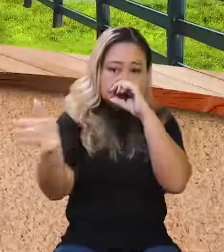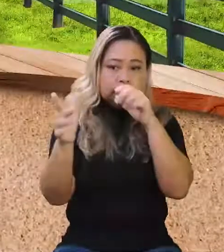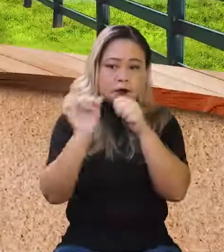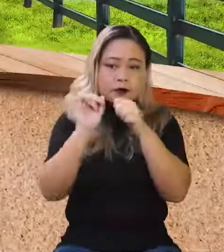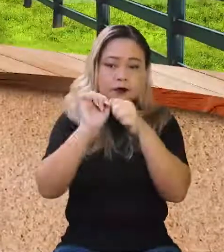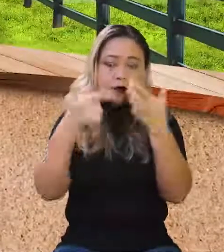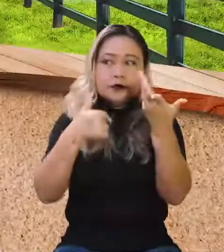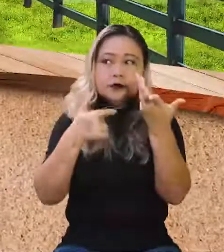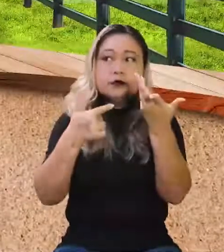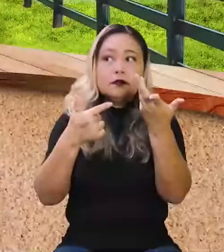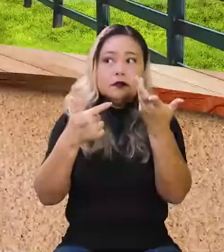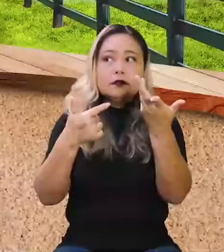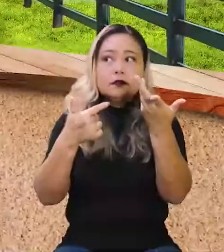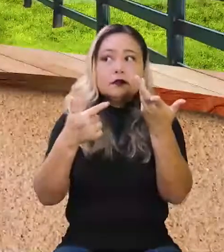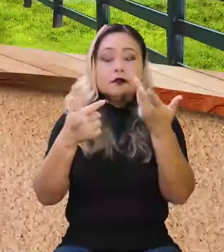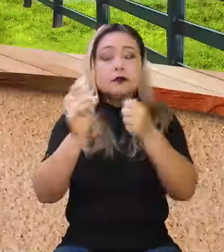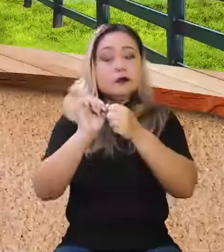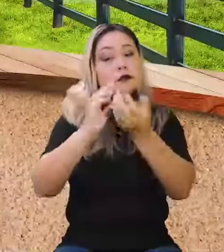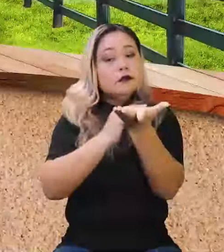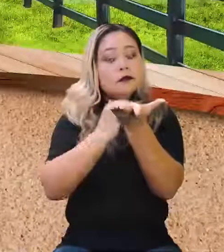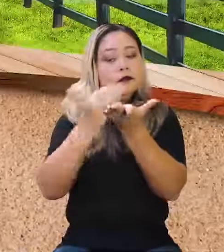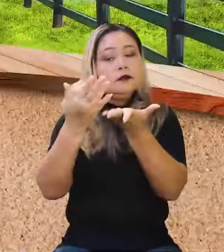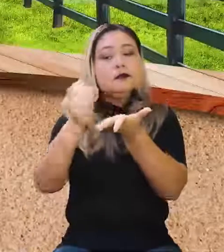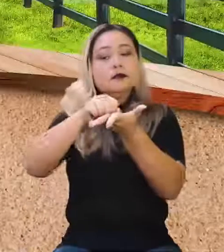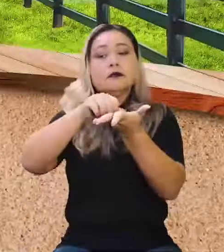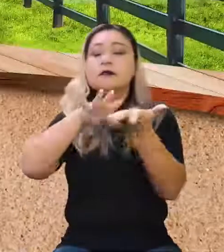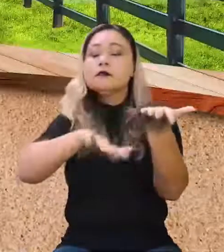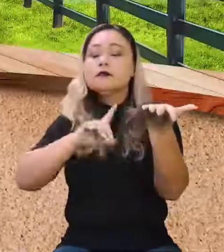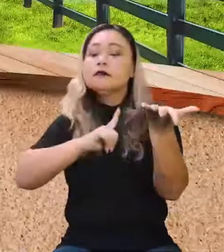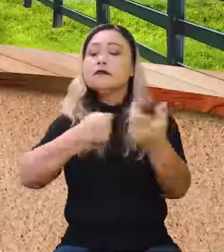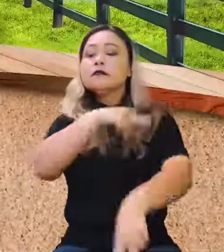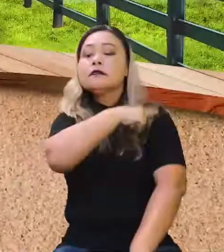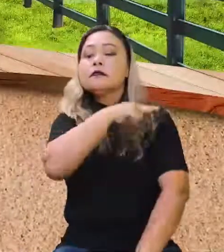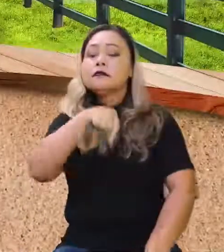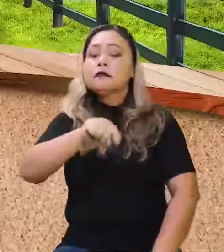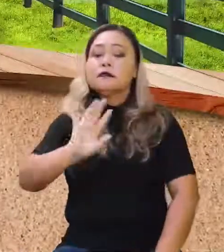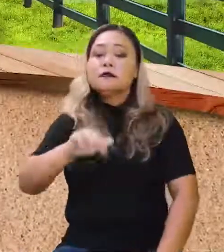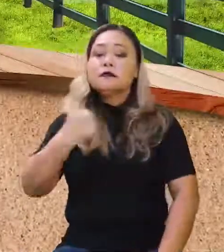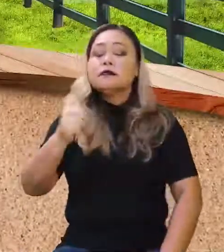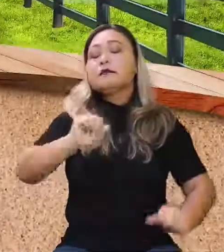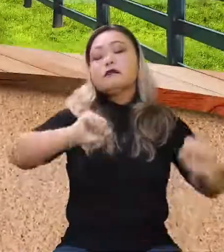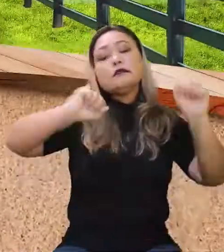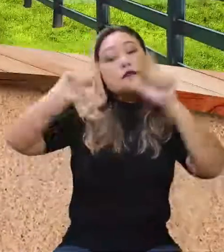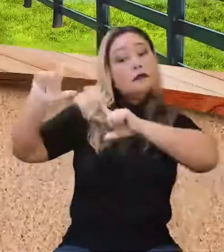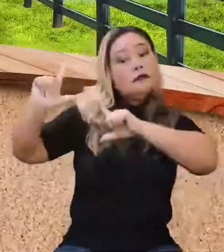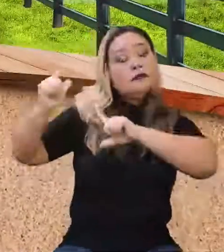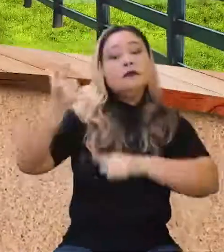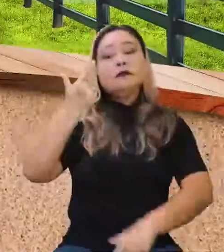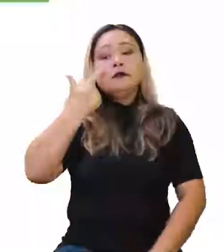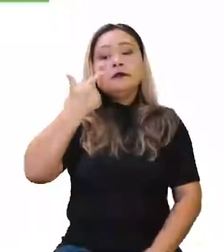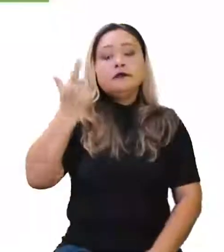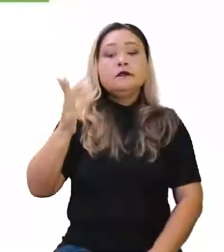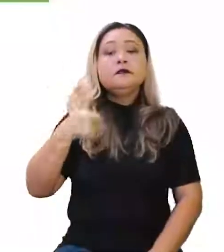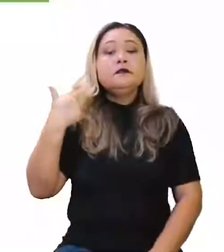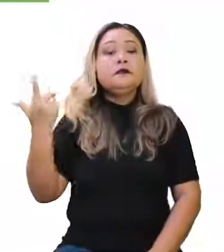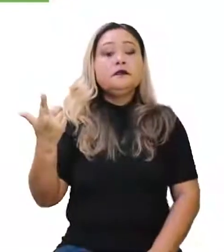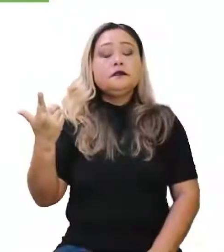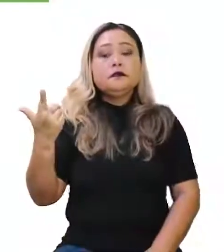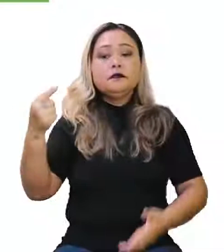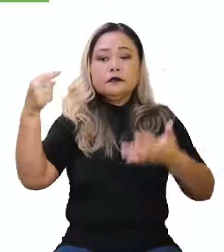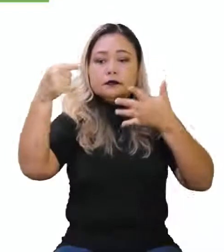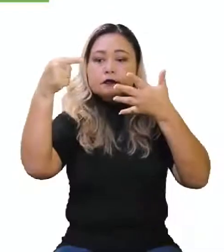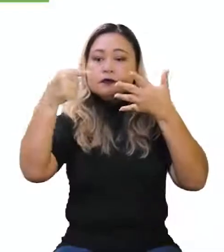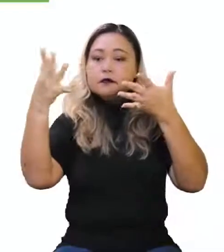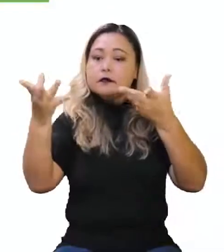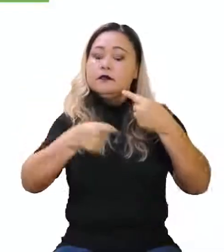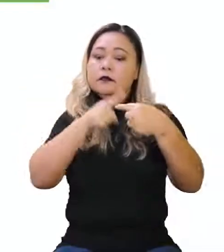aí do primeiro ano que estão iniciando essa atividade conosco, tá bom? Dá uma olhada lá na tela, vamos ver aí quais são então